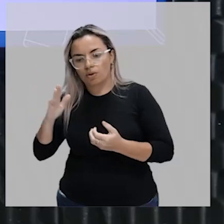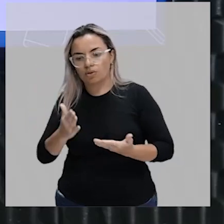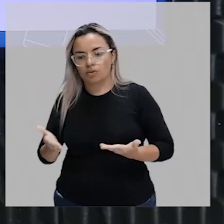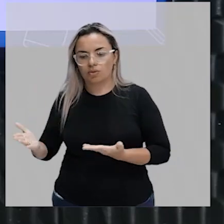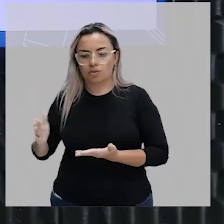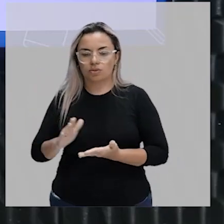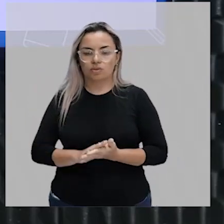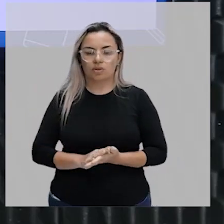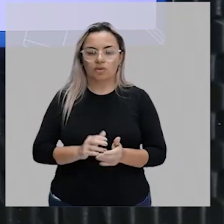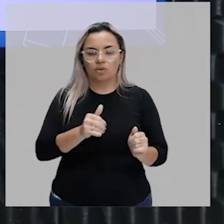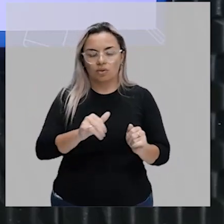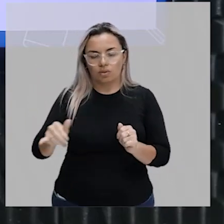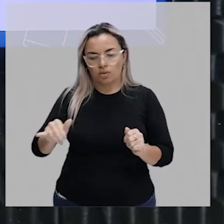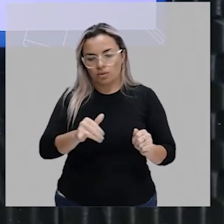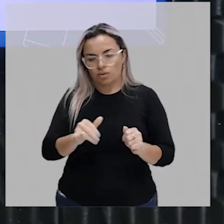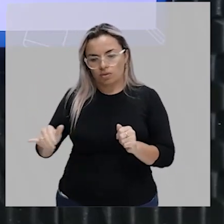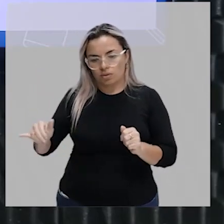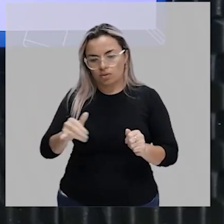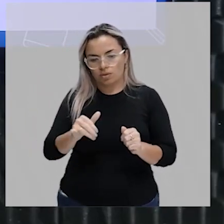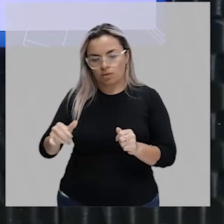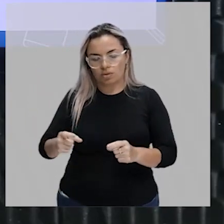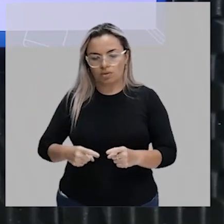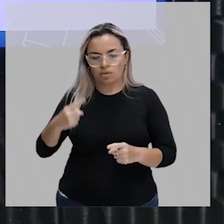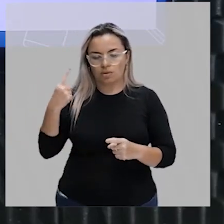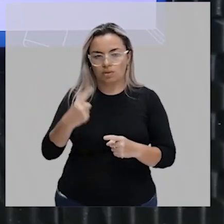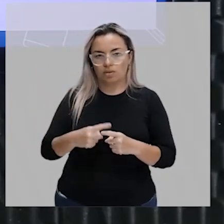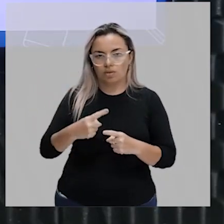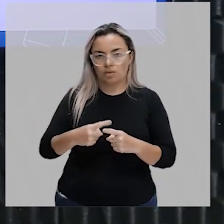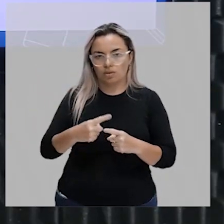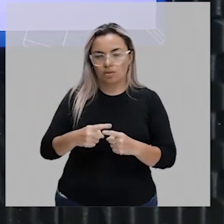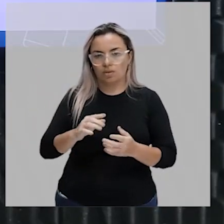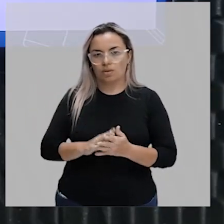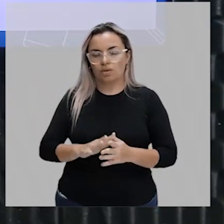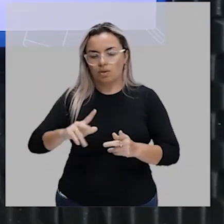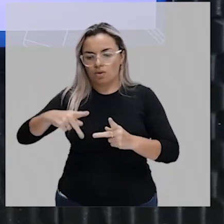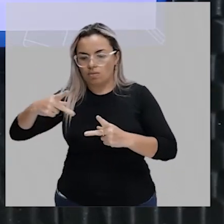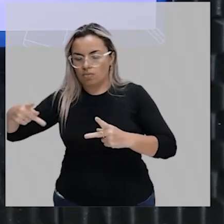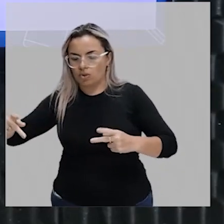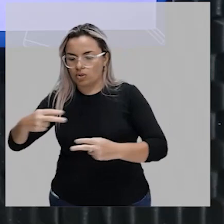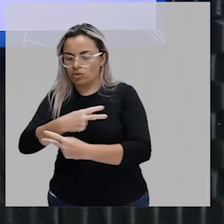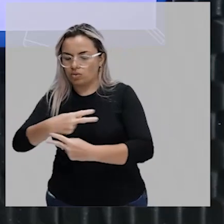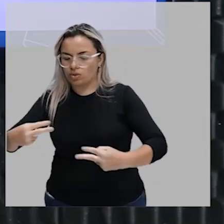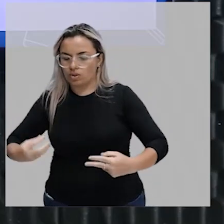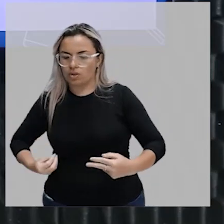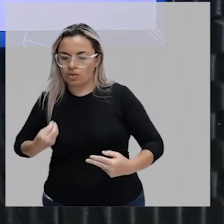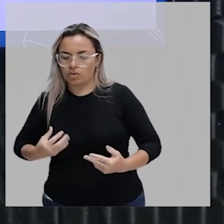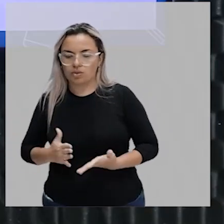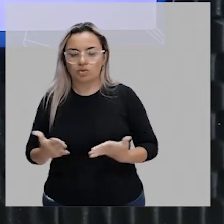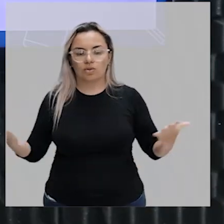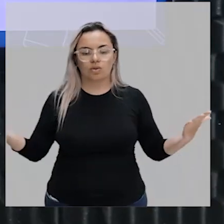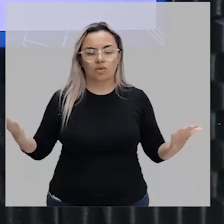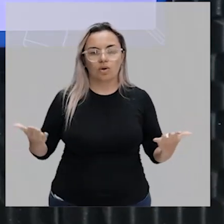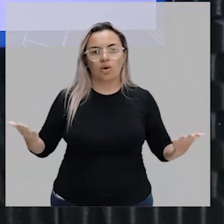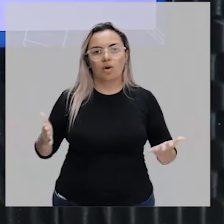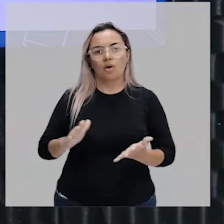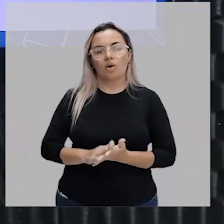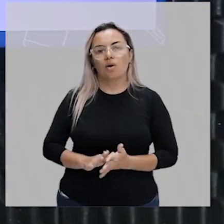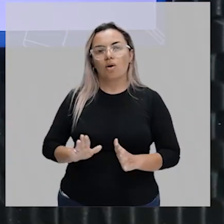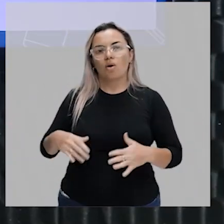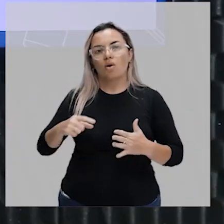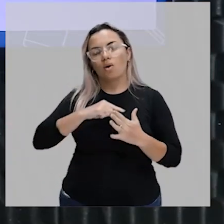tá? Porque ele está presente nas proteínas dos seres vivos atuais. Quais foram